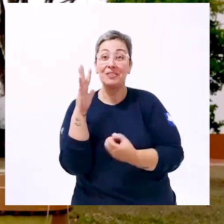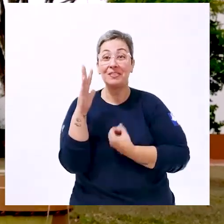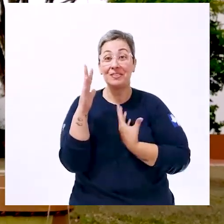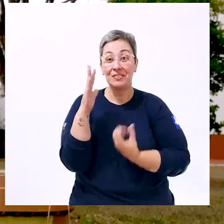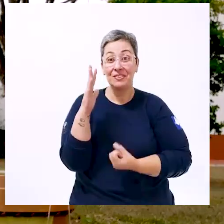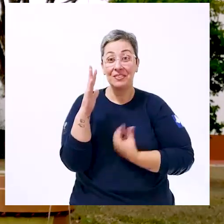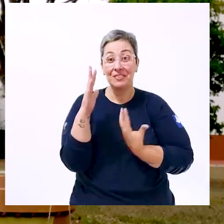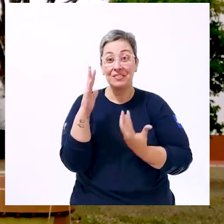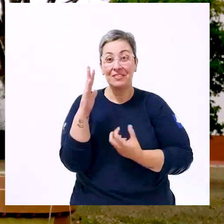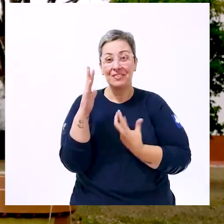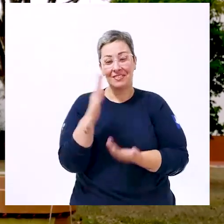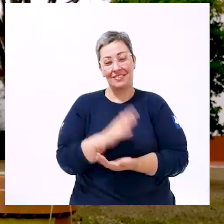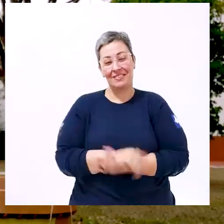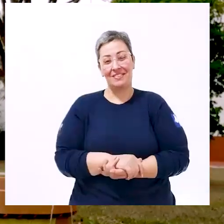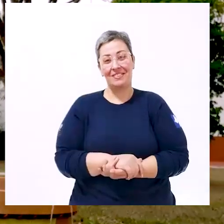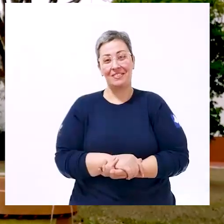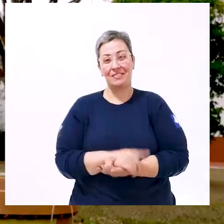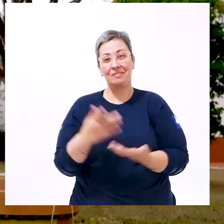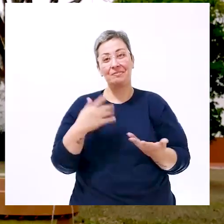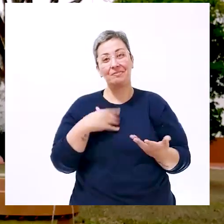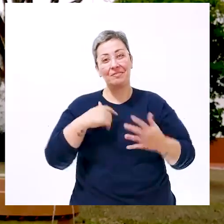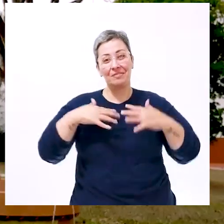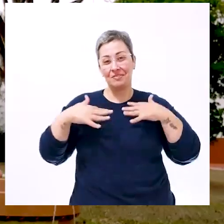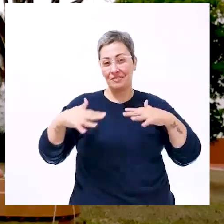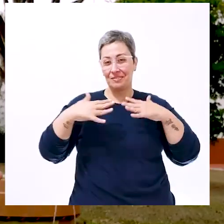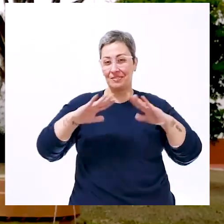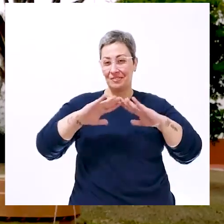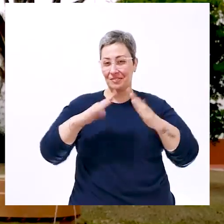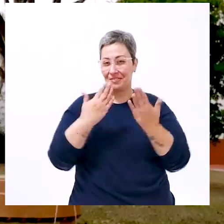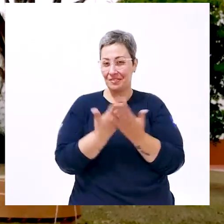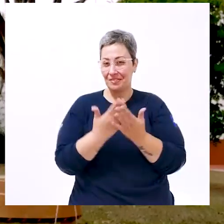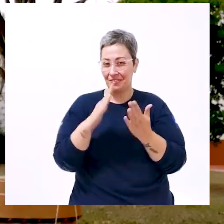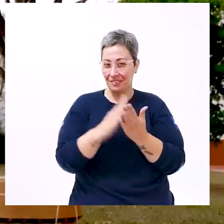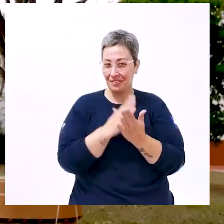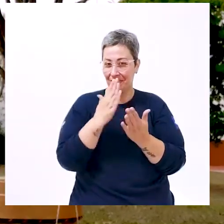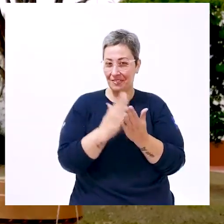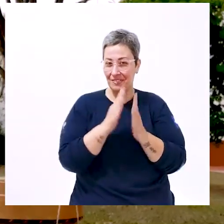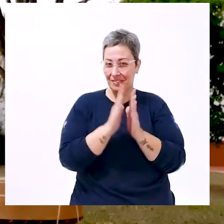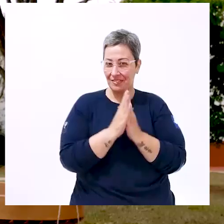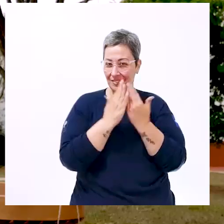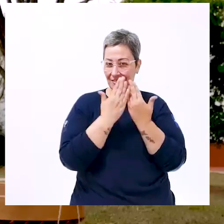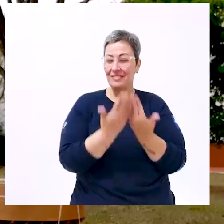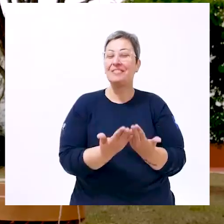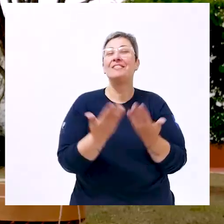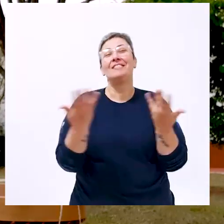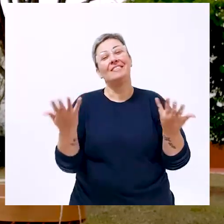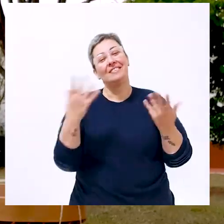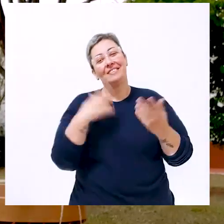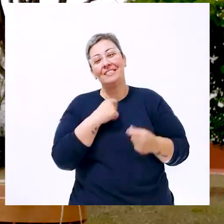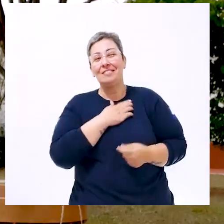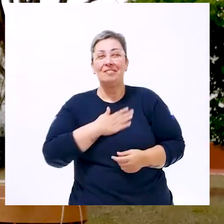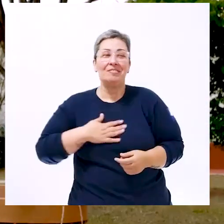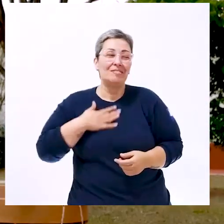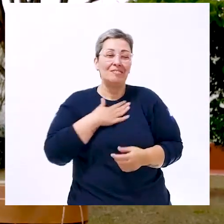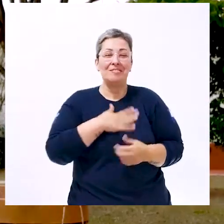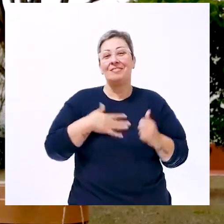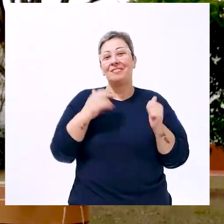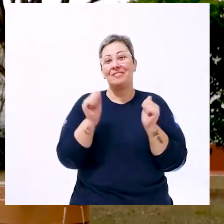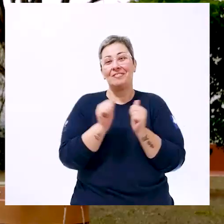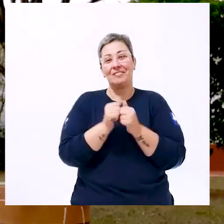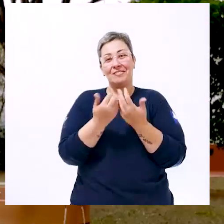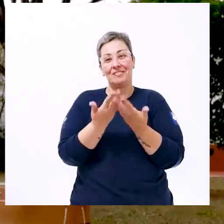ao pé do nosso pé de poesia. Movimento por uma escola literária.